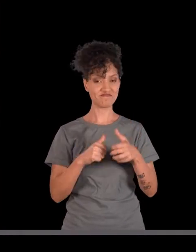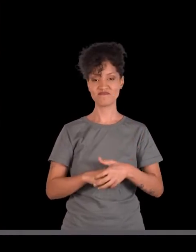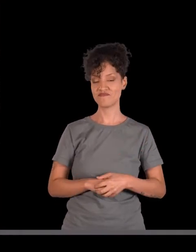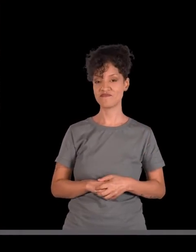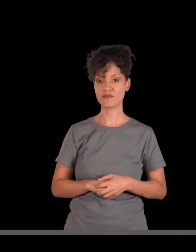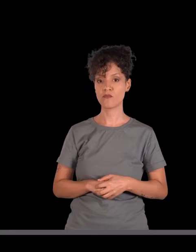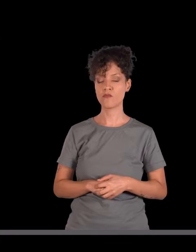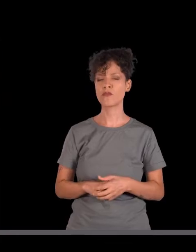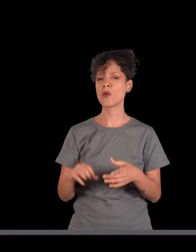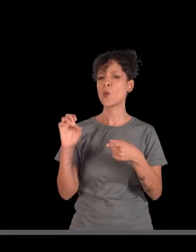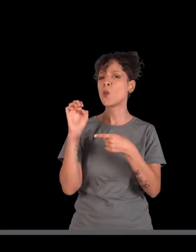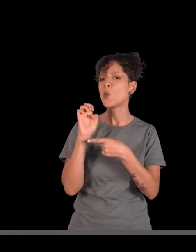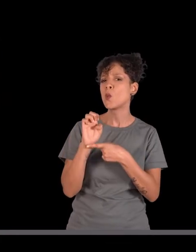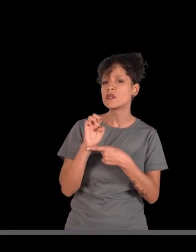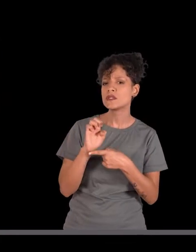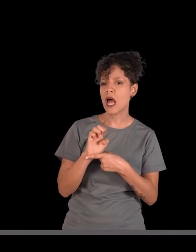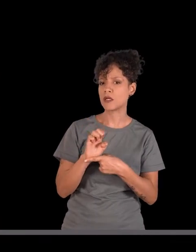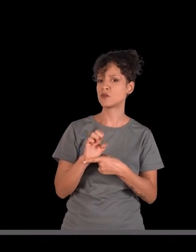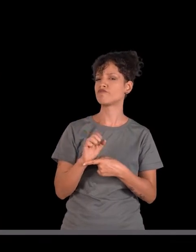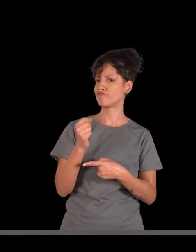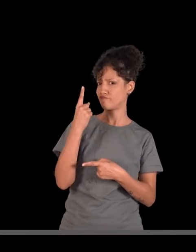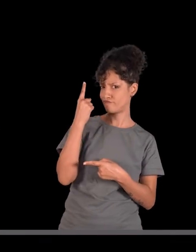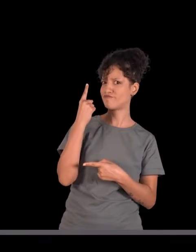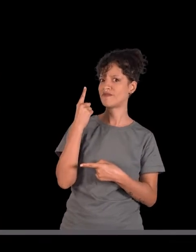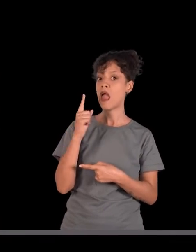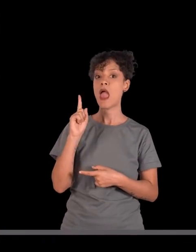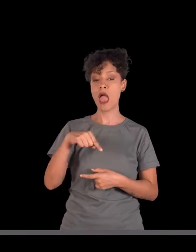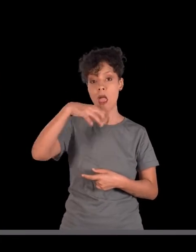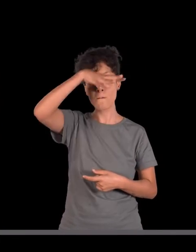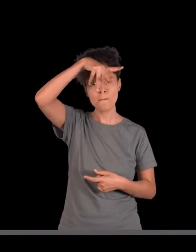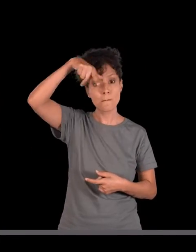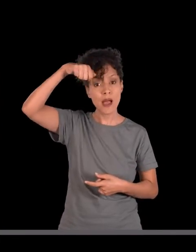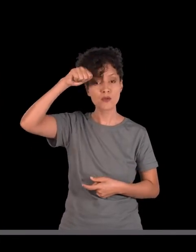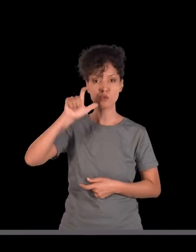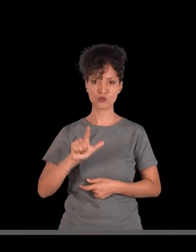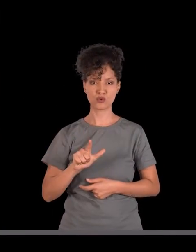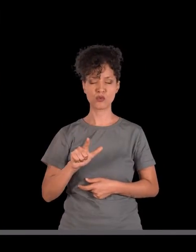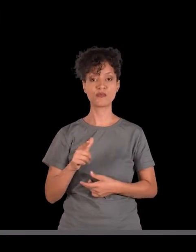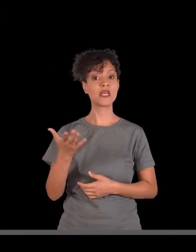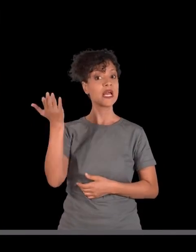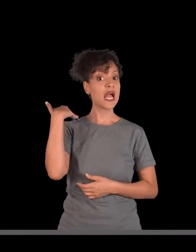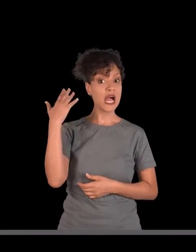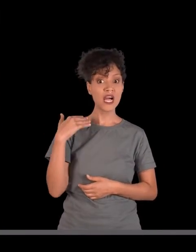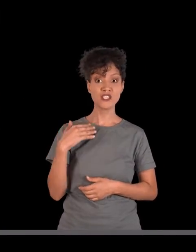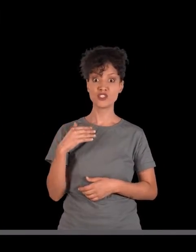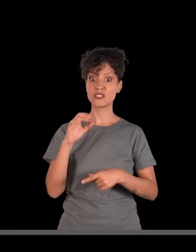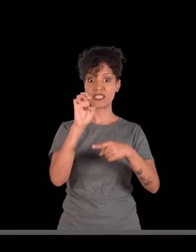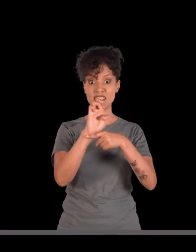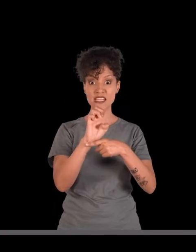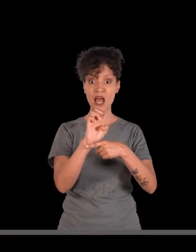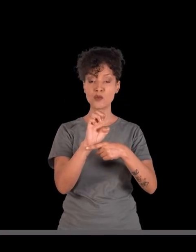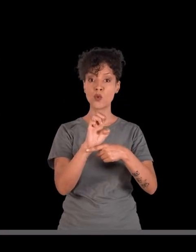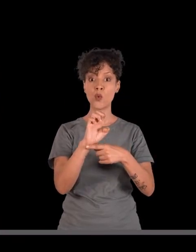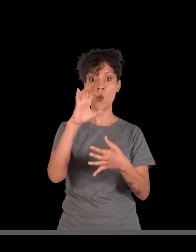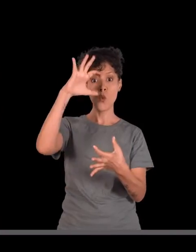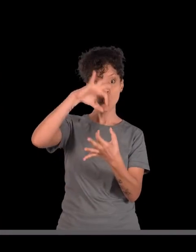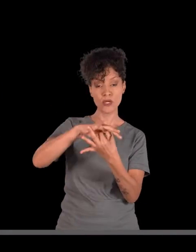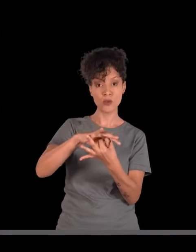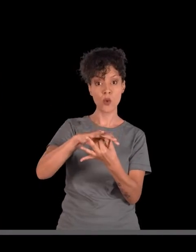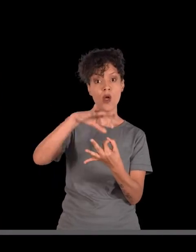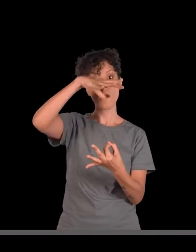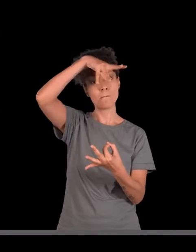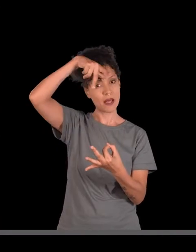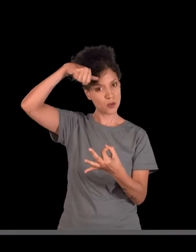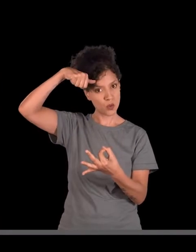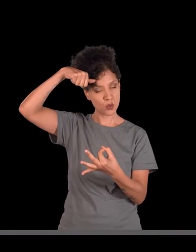Tá bom? Um estado muito interessante foi o do Mato Grosso do Sul. Por quê? O Mato Grosso era um estado só. Mato